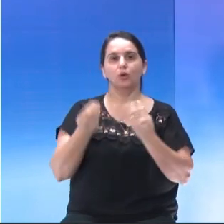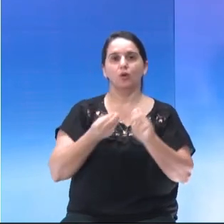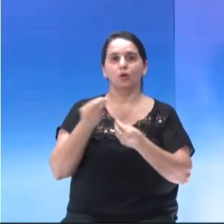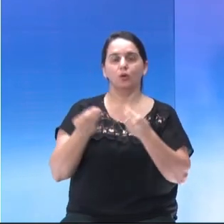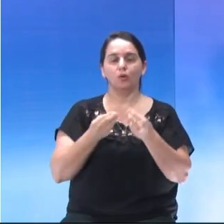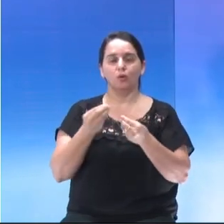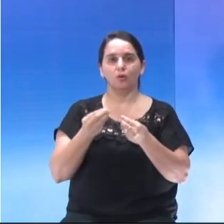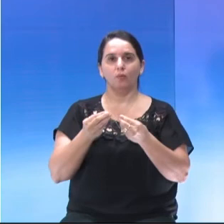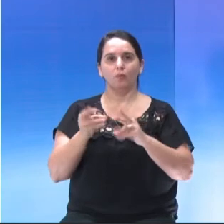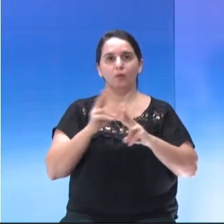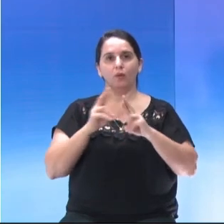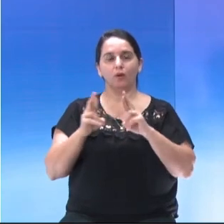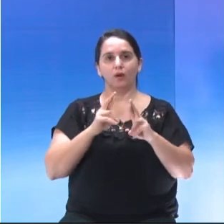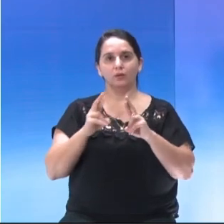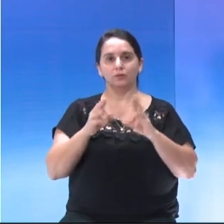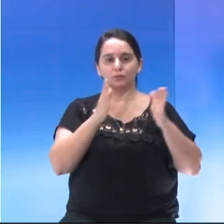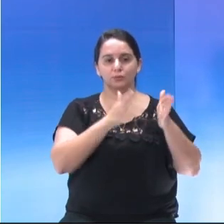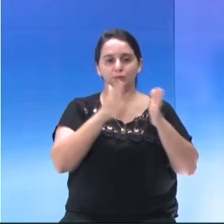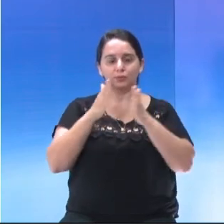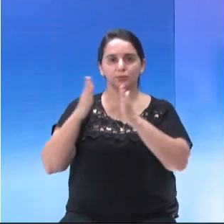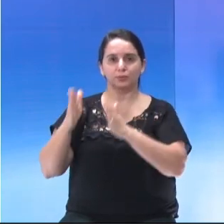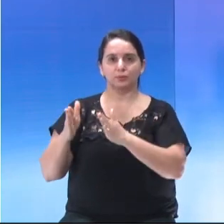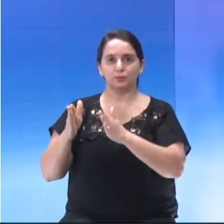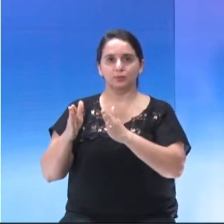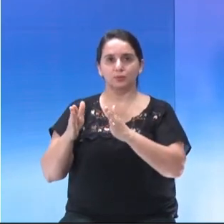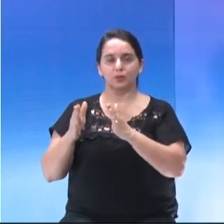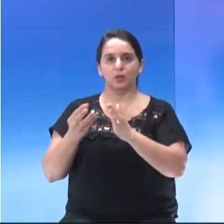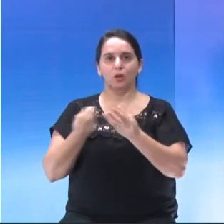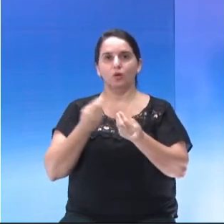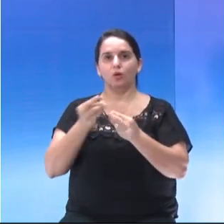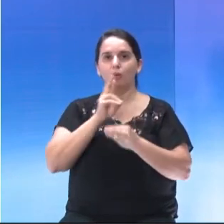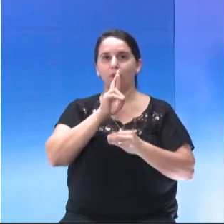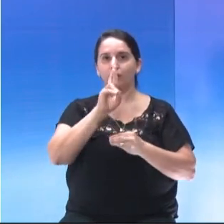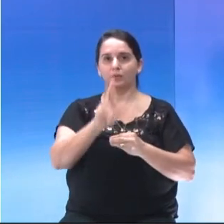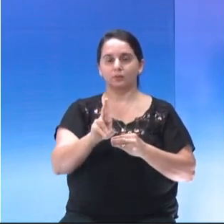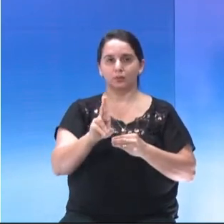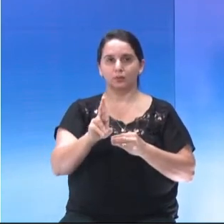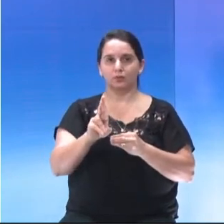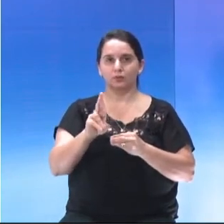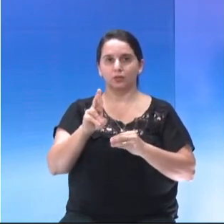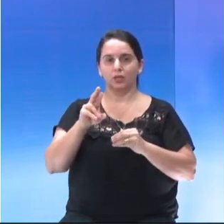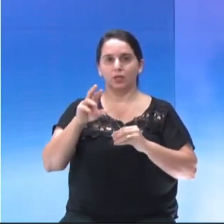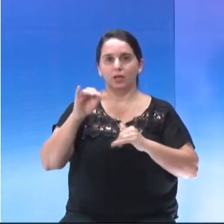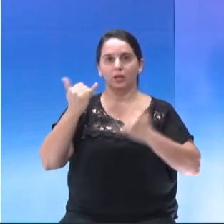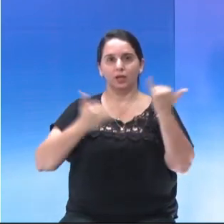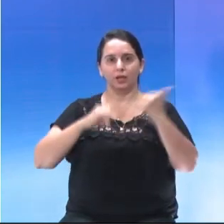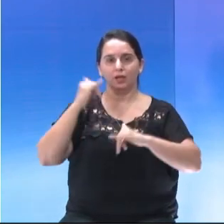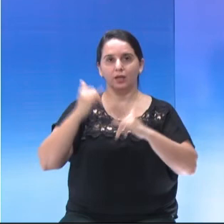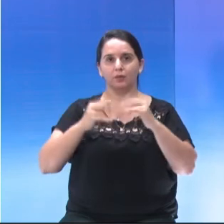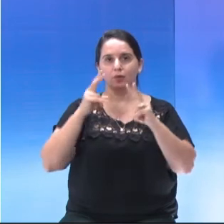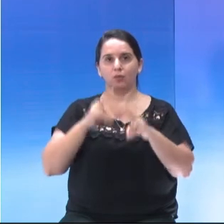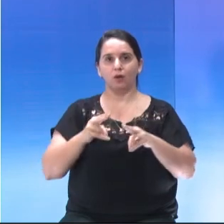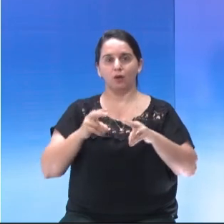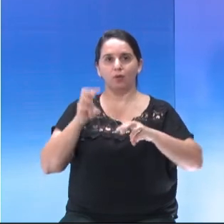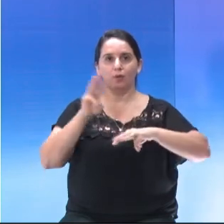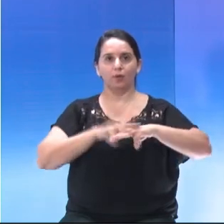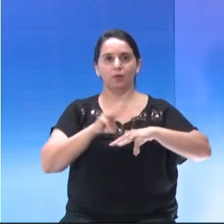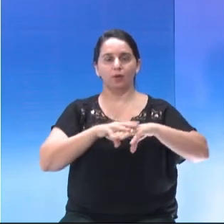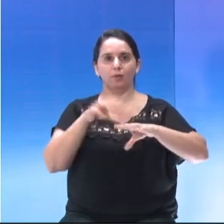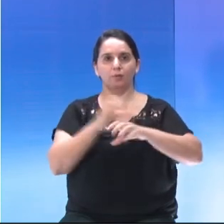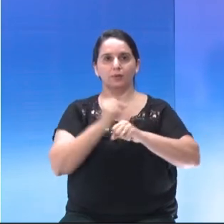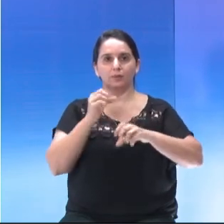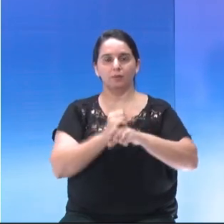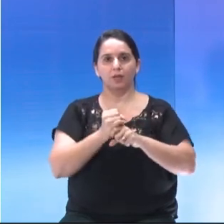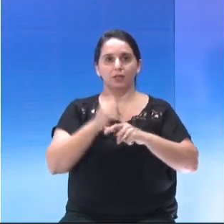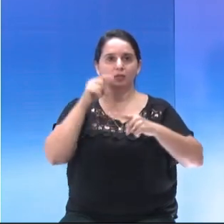as reações que acontecem em 2 ou mais etapas, vai tratar essas equações termoquímicas como se fossem equações matemáticas,